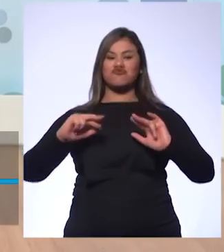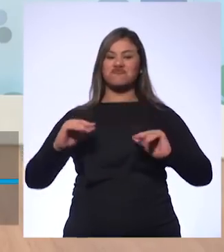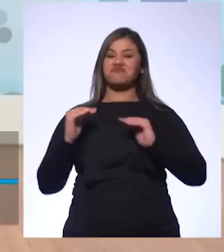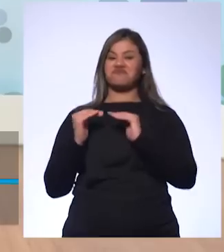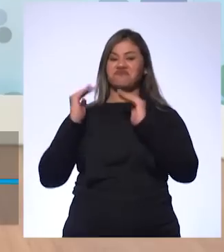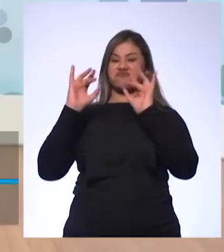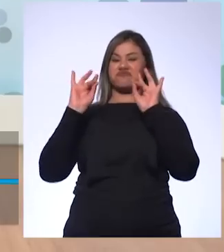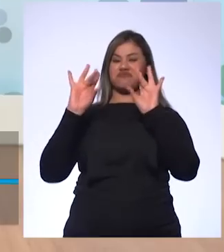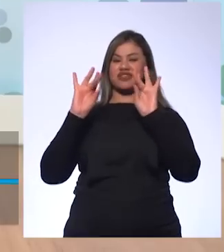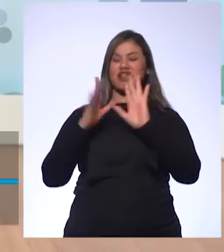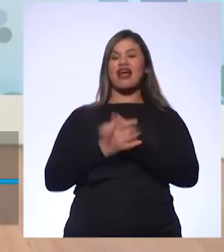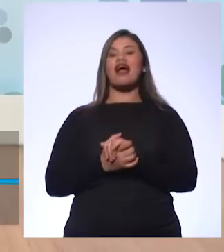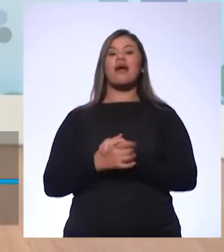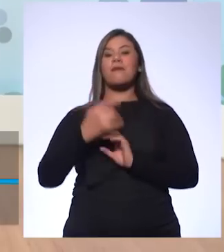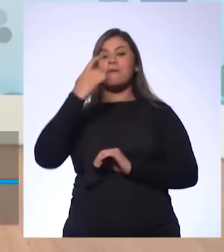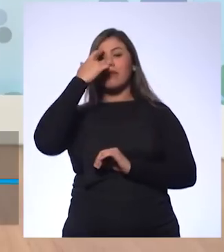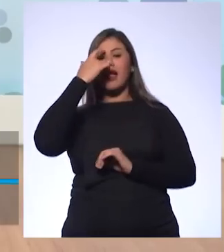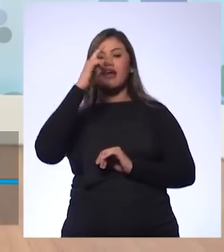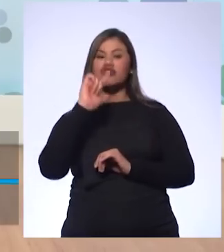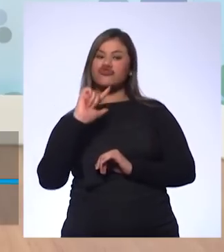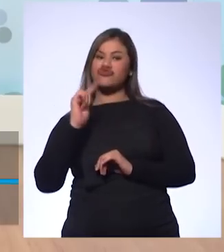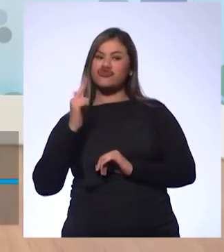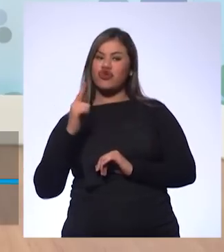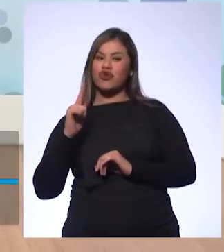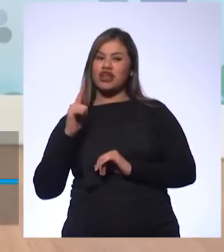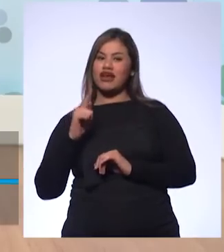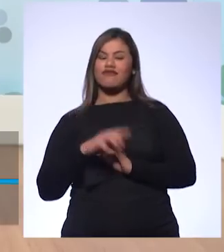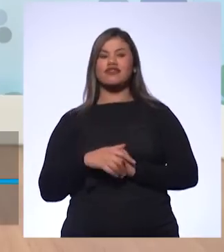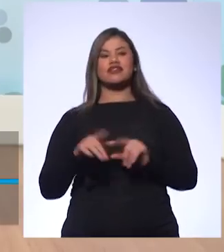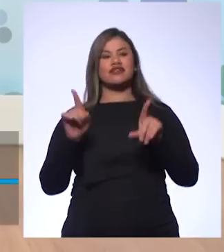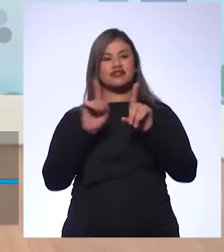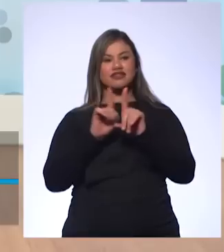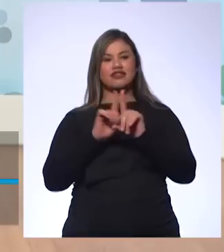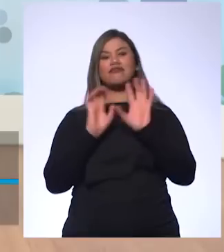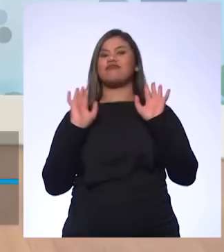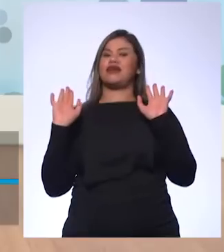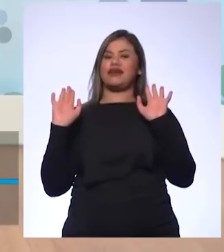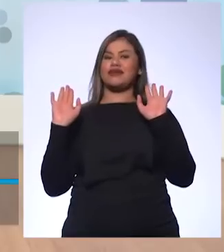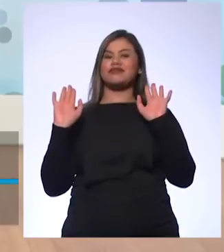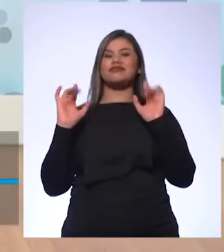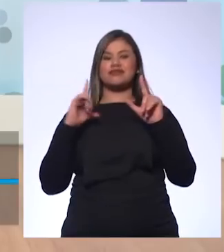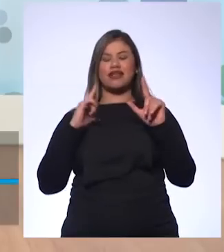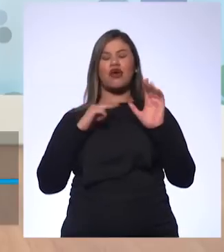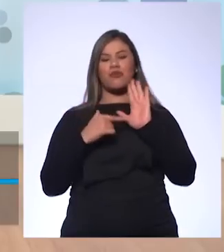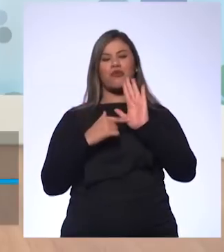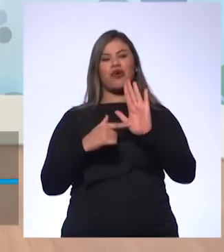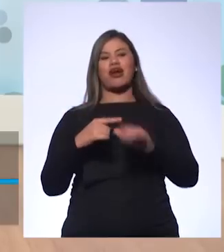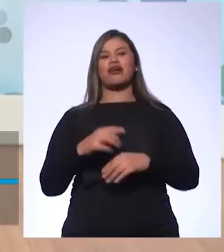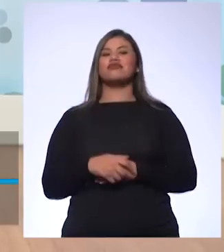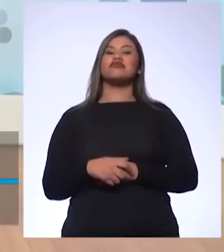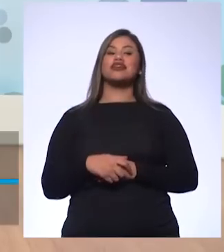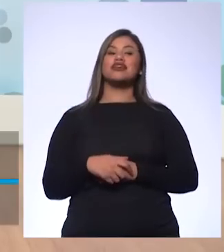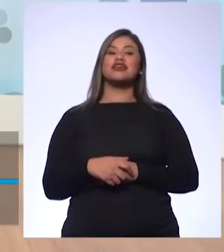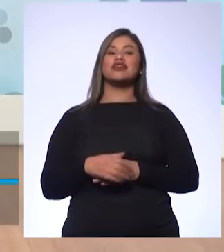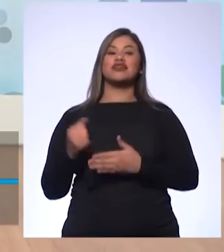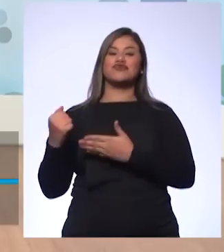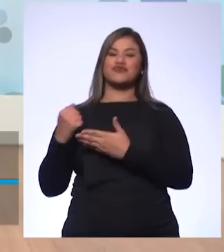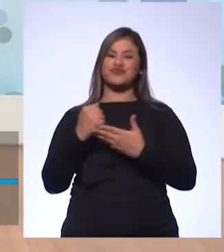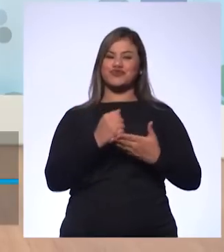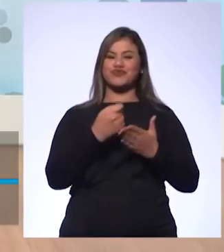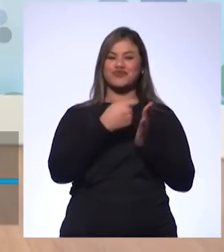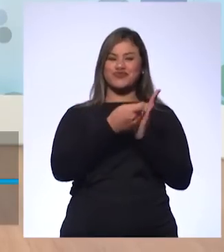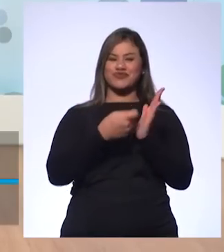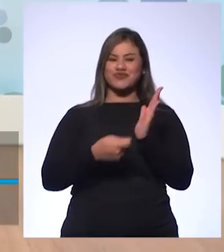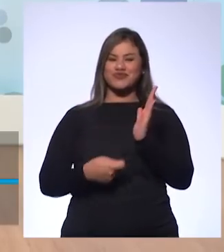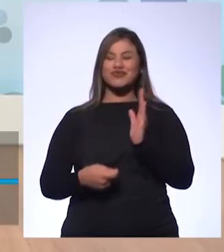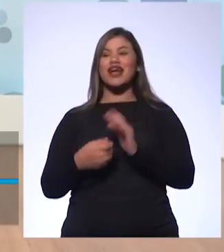pessoal acha que autor só tem língua portuguesa, Ah, mas eu né? também já trouxe um autor hoje para aula, É, né? trouxe, é Ele verdade. trouxe os geógrafos, eu trouxe